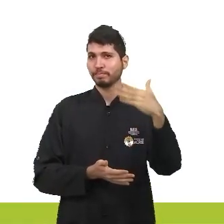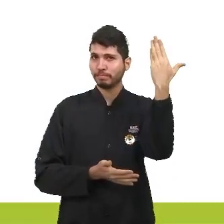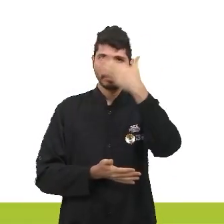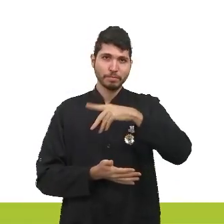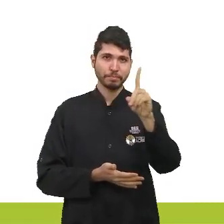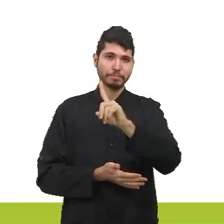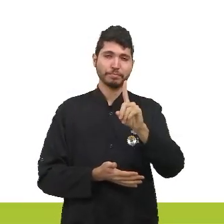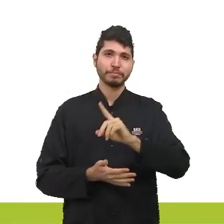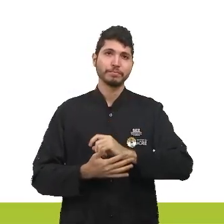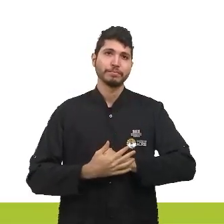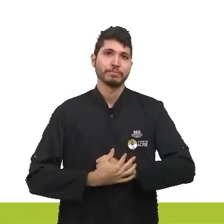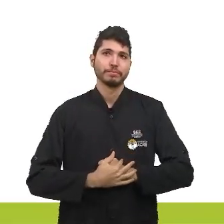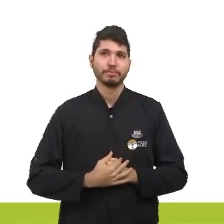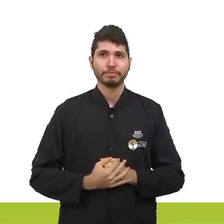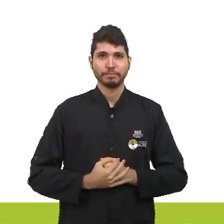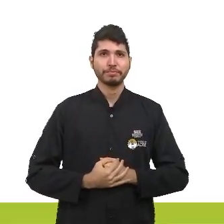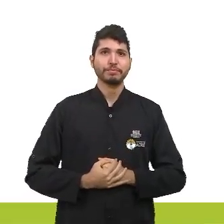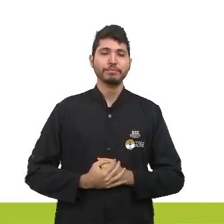Então,